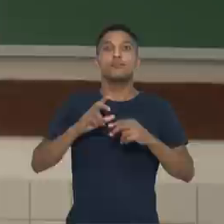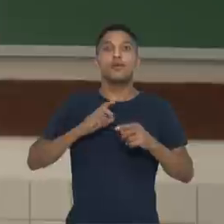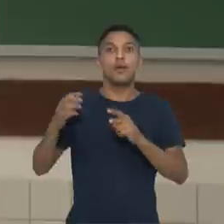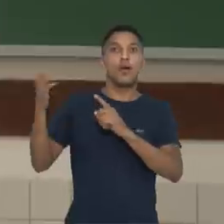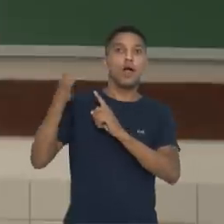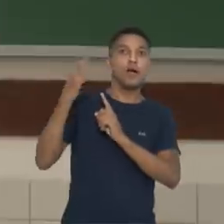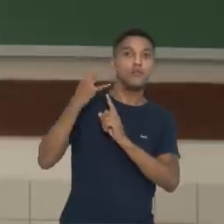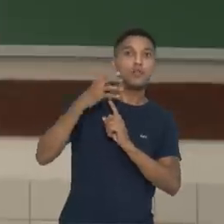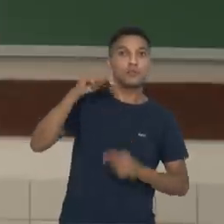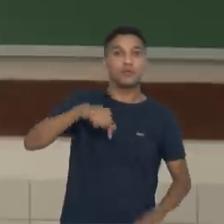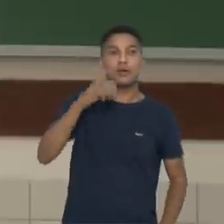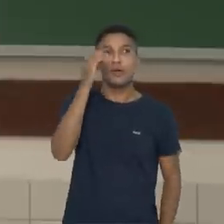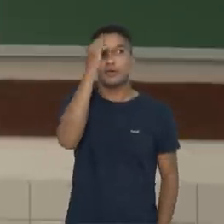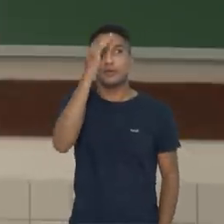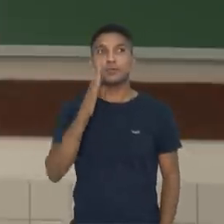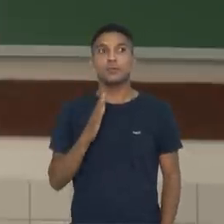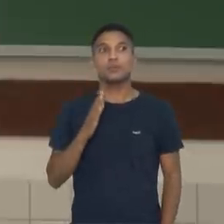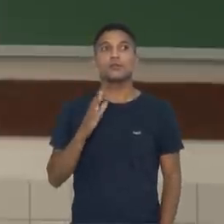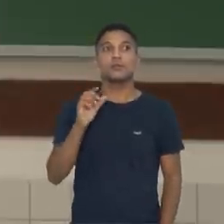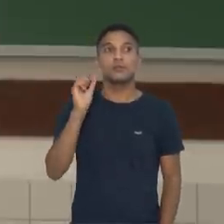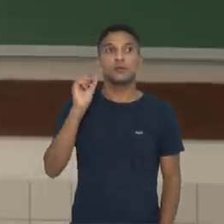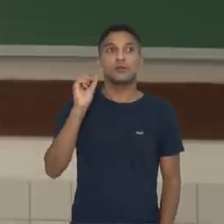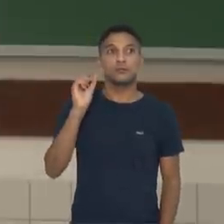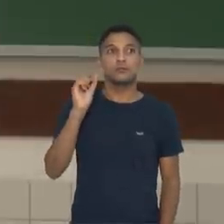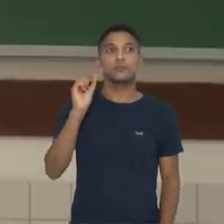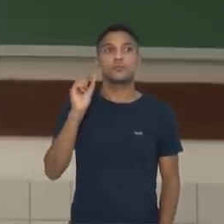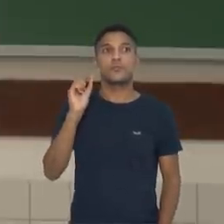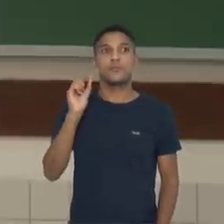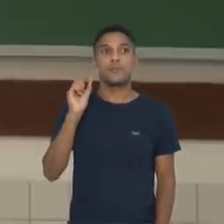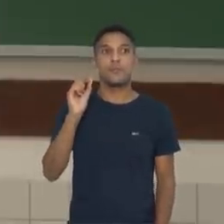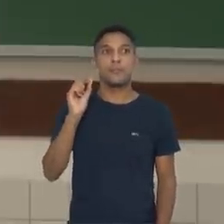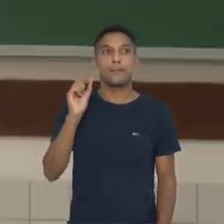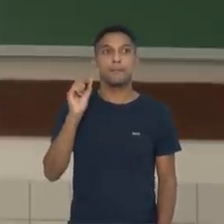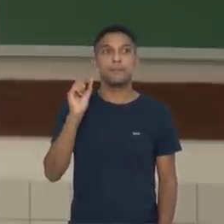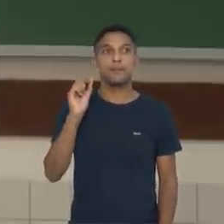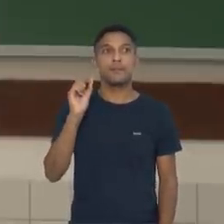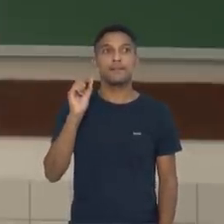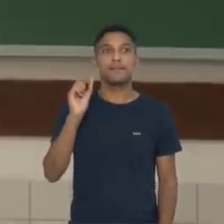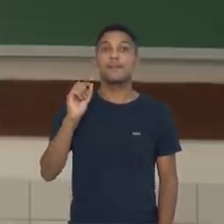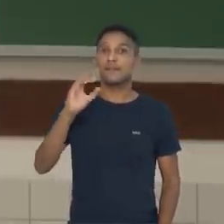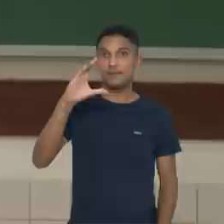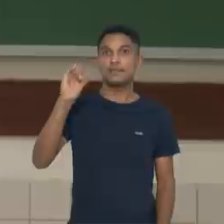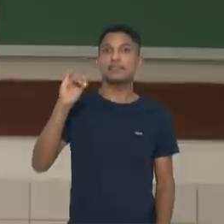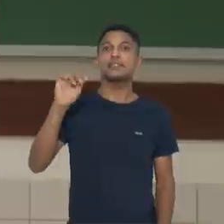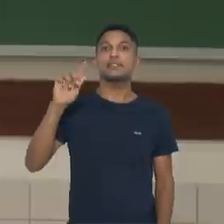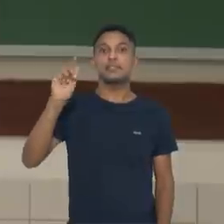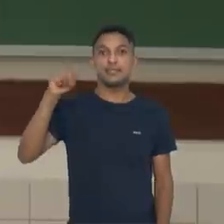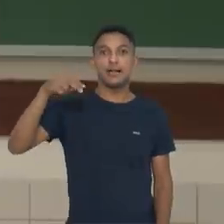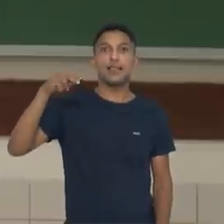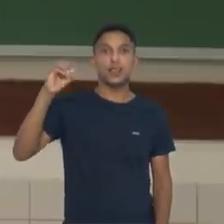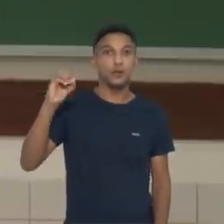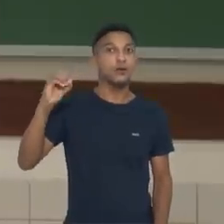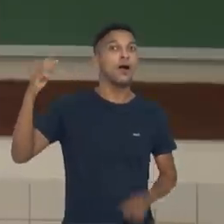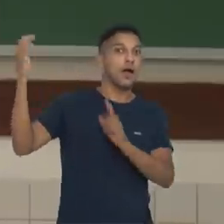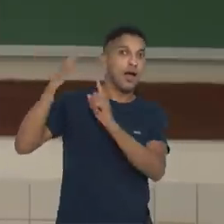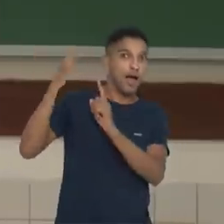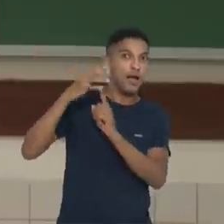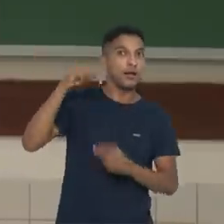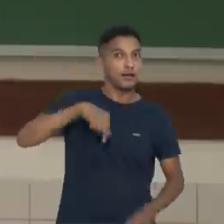muito importante. Tanto a influência da comédia dell'arte, como a influência dos ciganos, né?